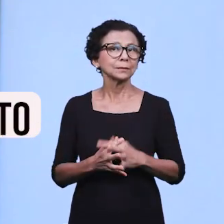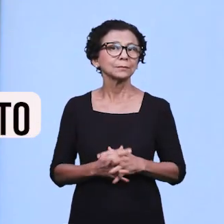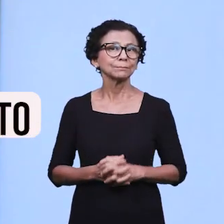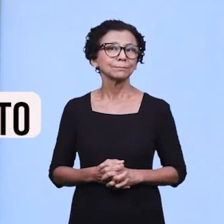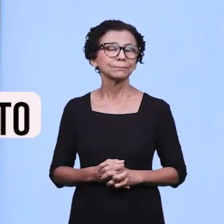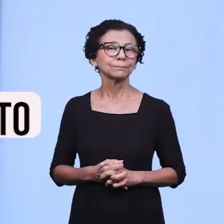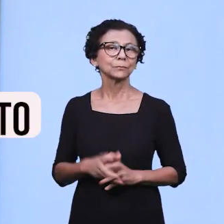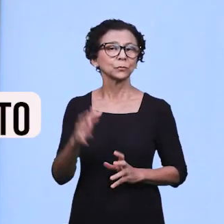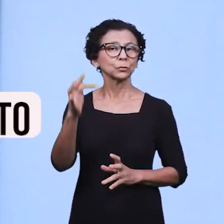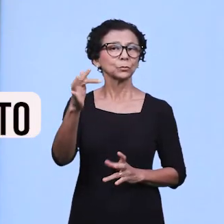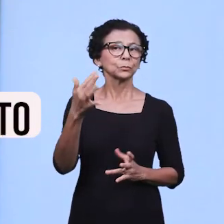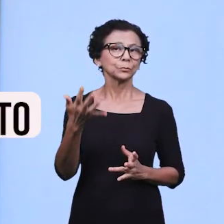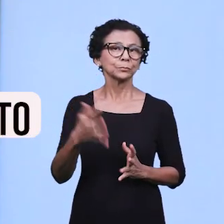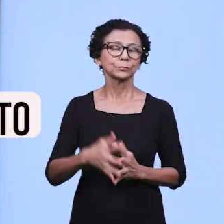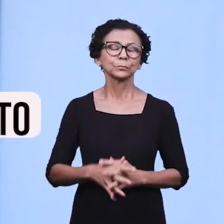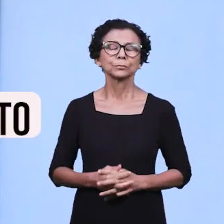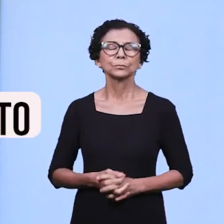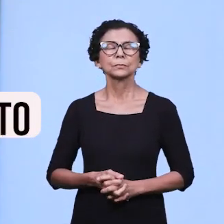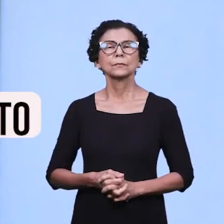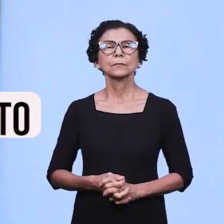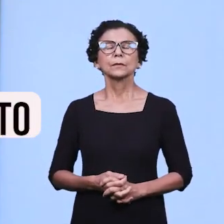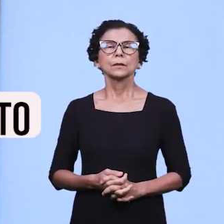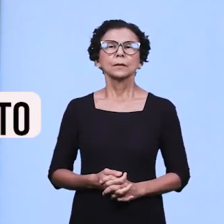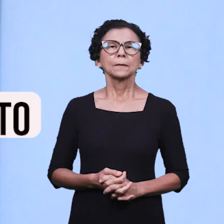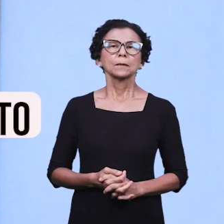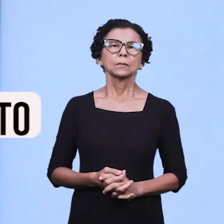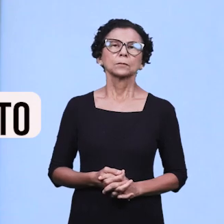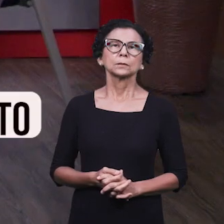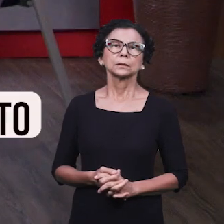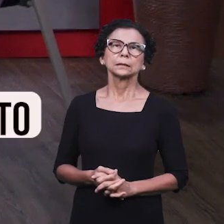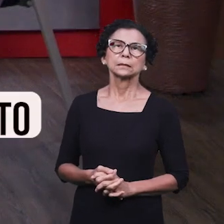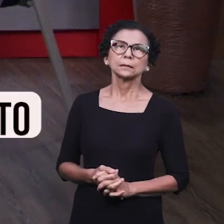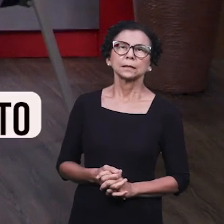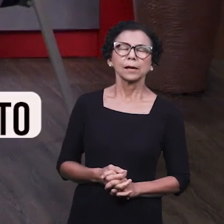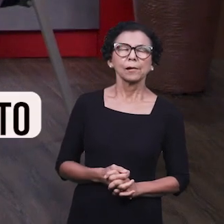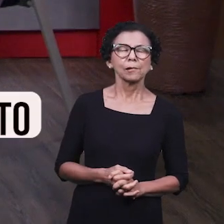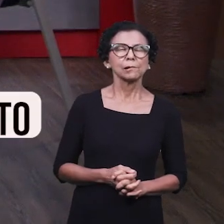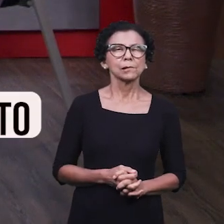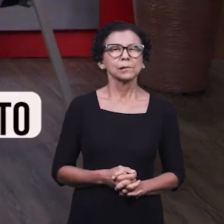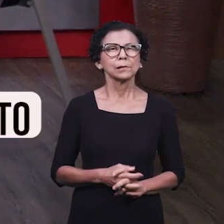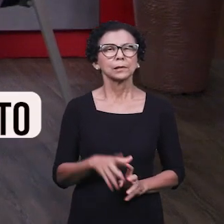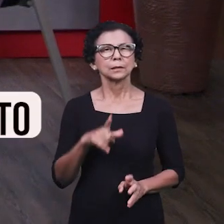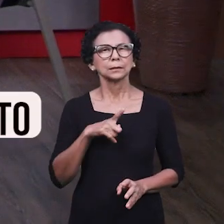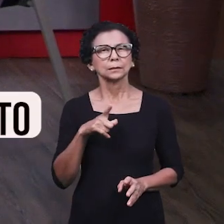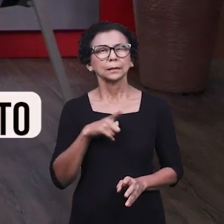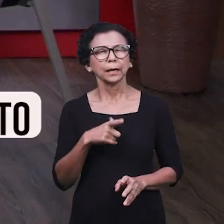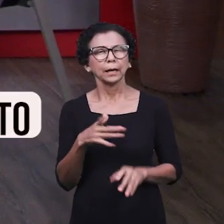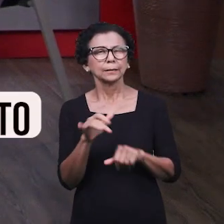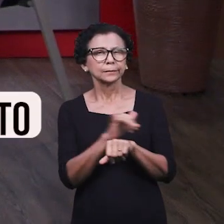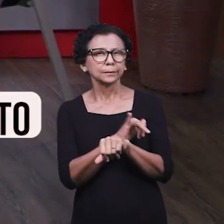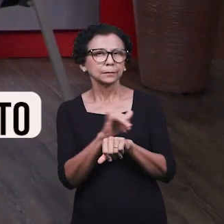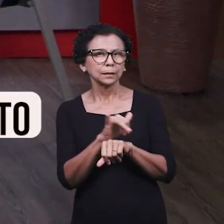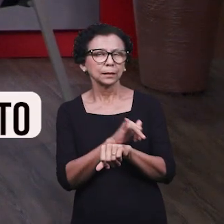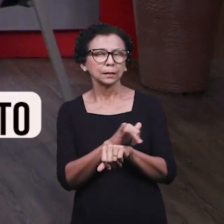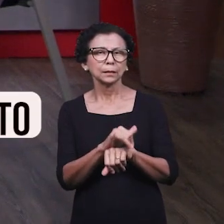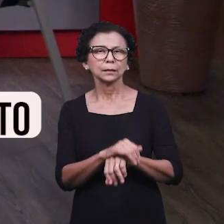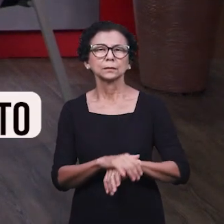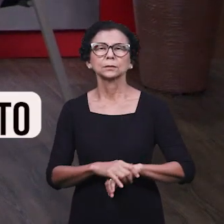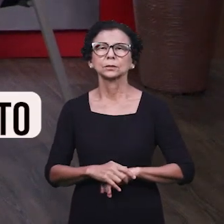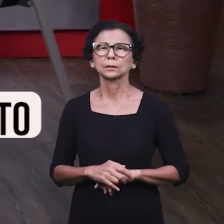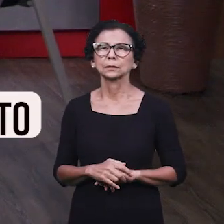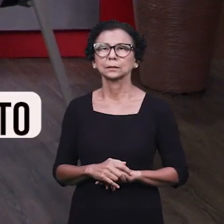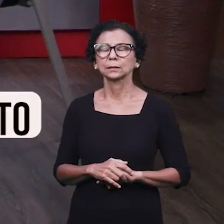dele. Agora, existem estratégias assim que são boas estratégias, né, da